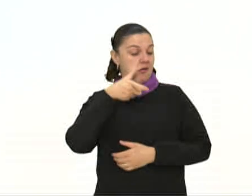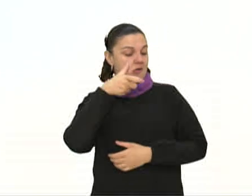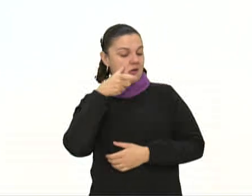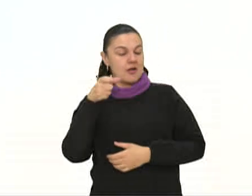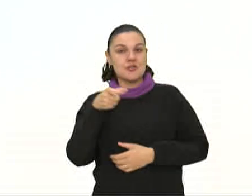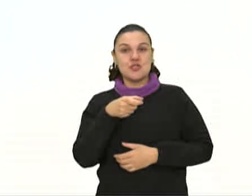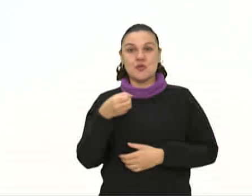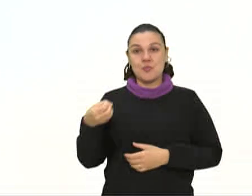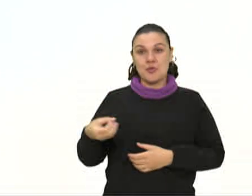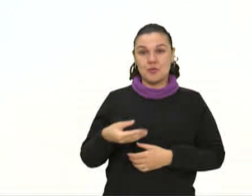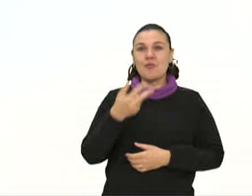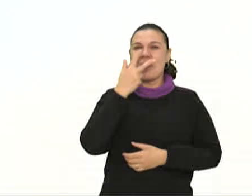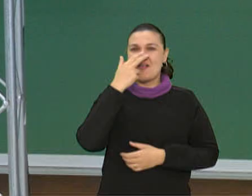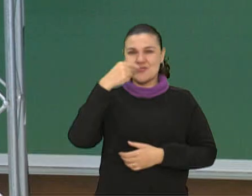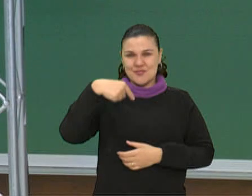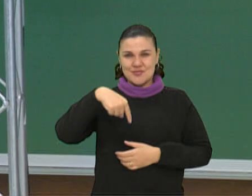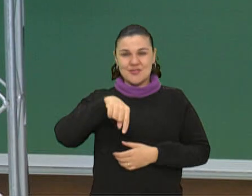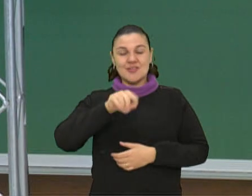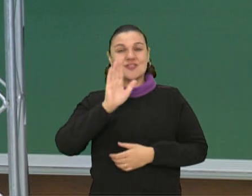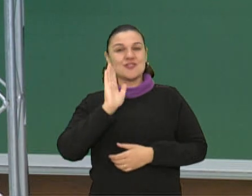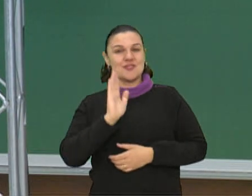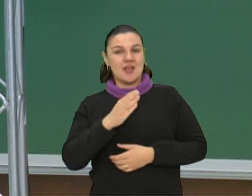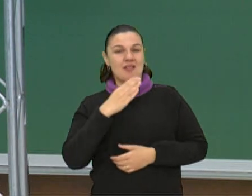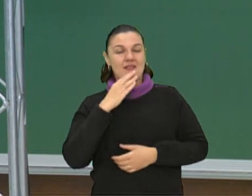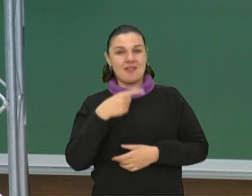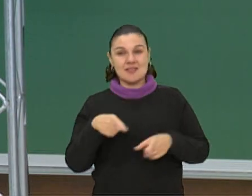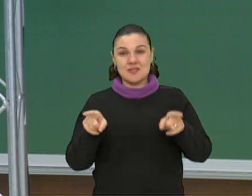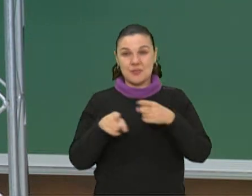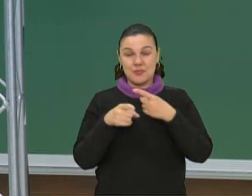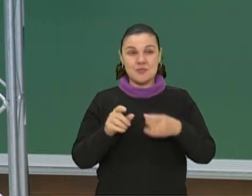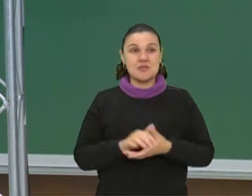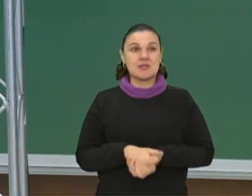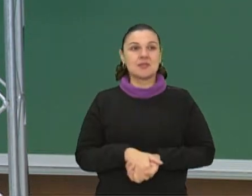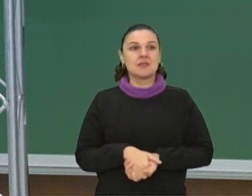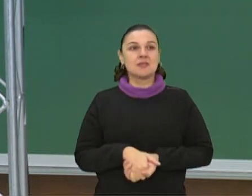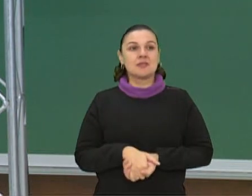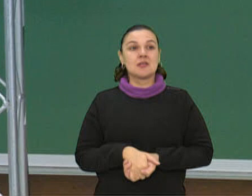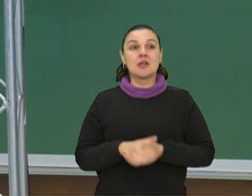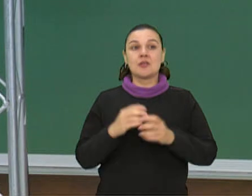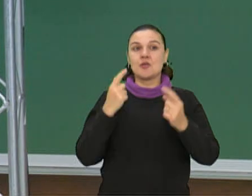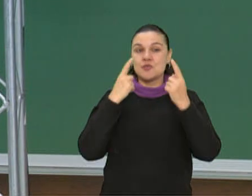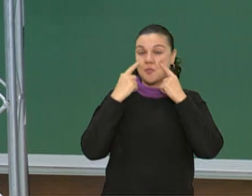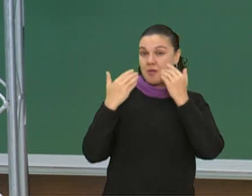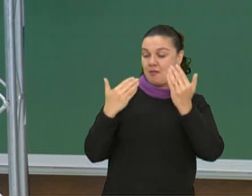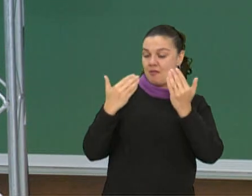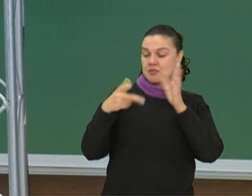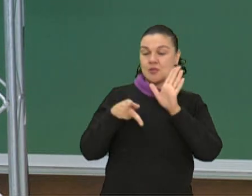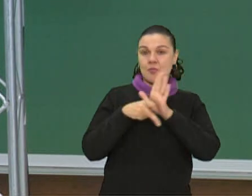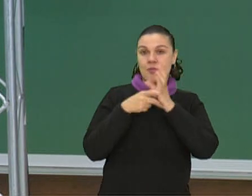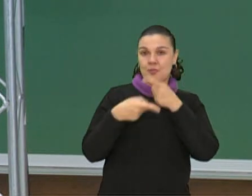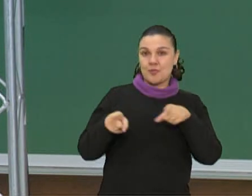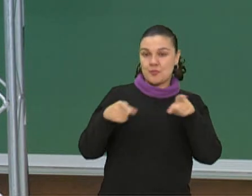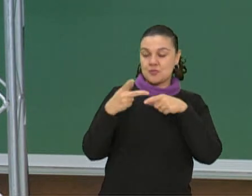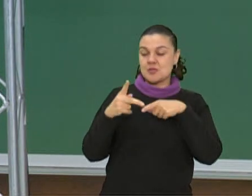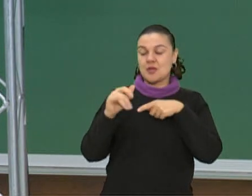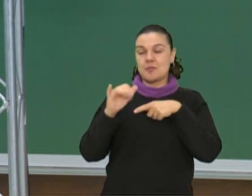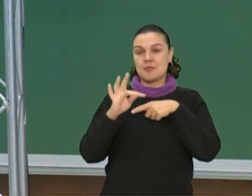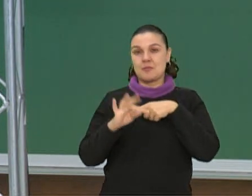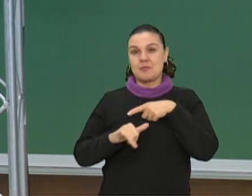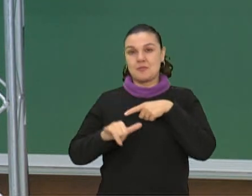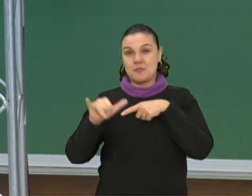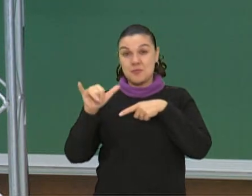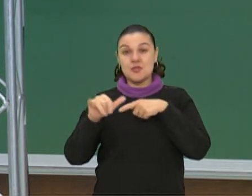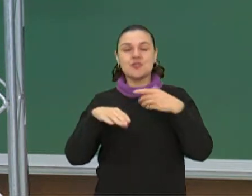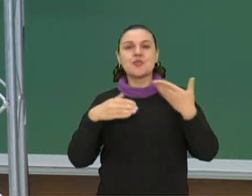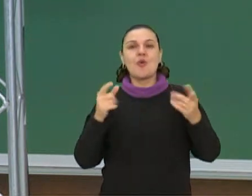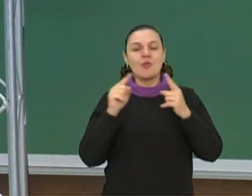Novo. Acredito que todos vocês conheçam essa música. Em relação à música da cantora Pitty, qual